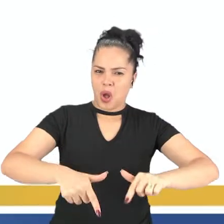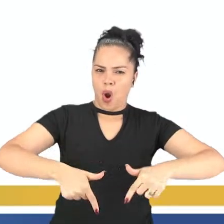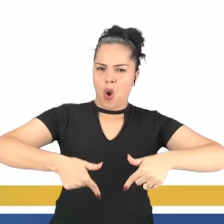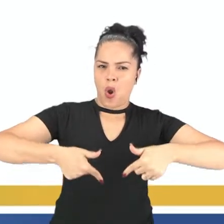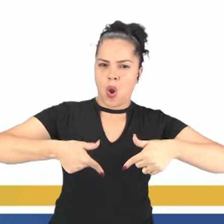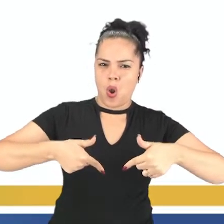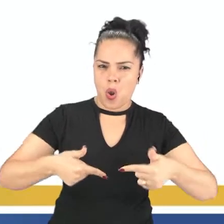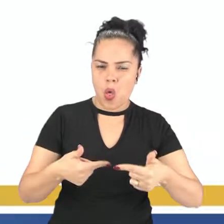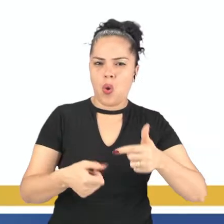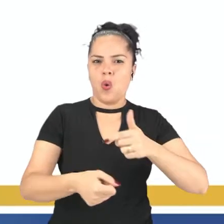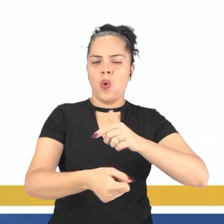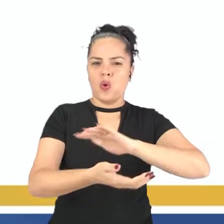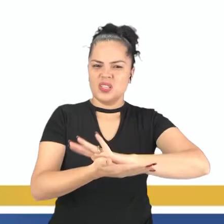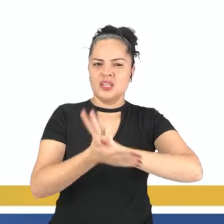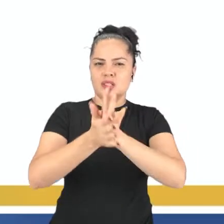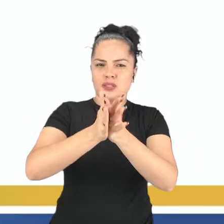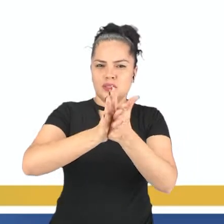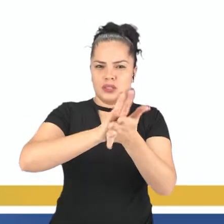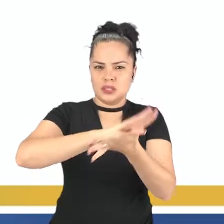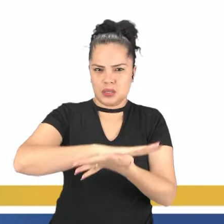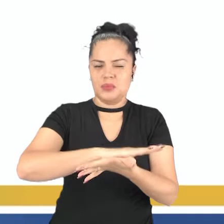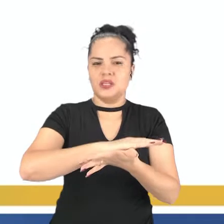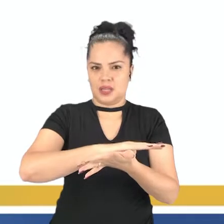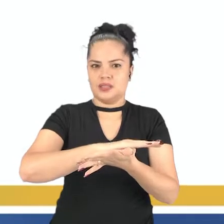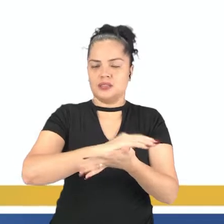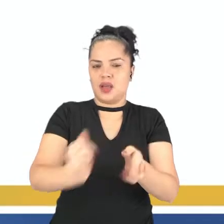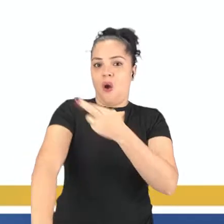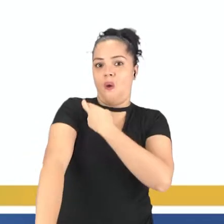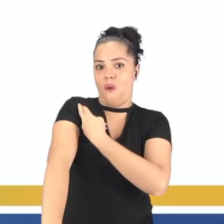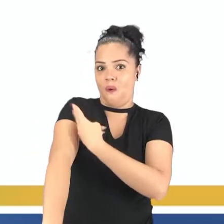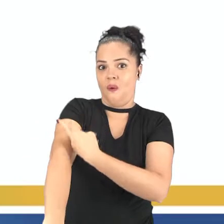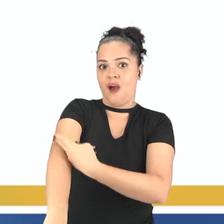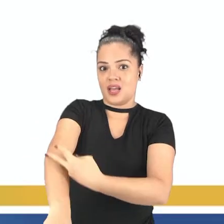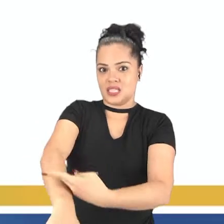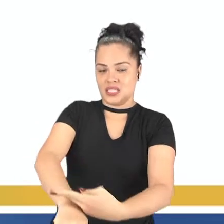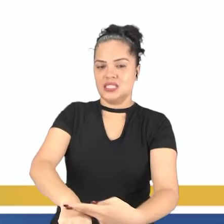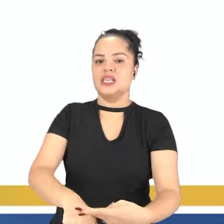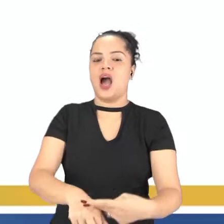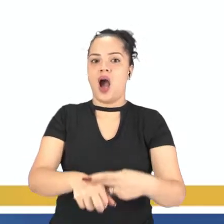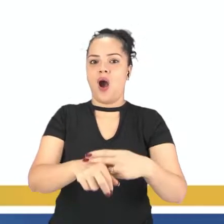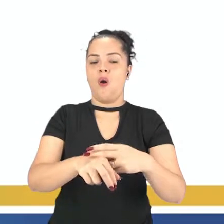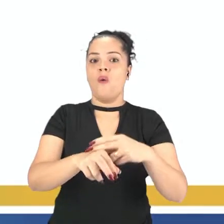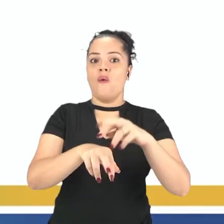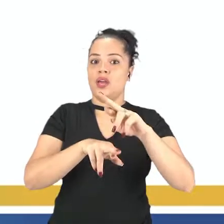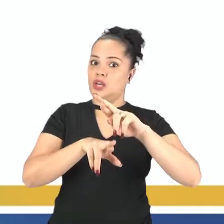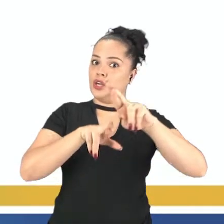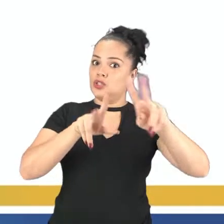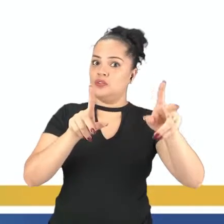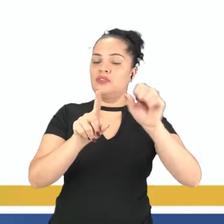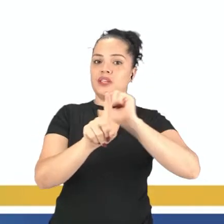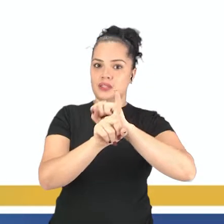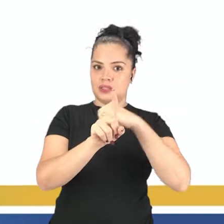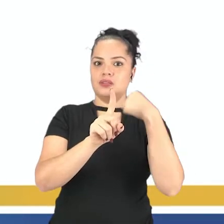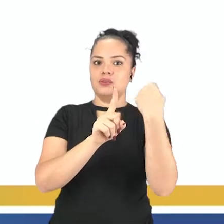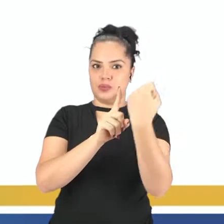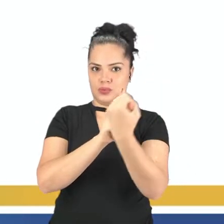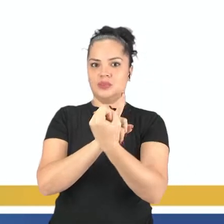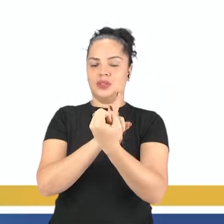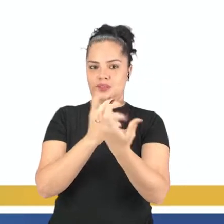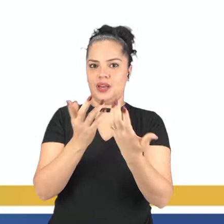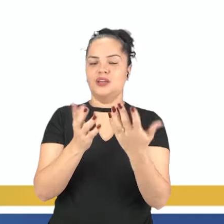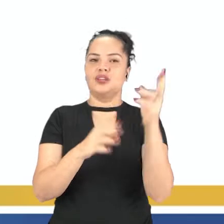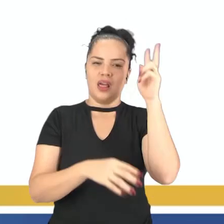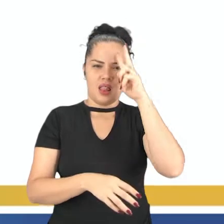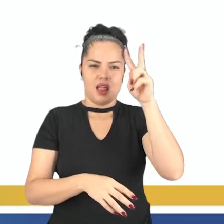discriminação racial e a desigualdade social. Aí tem uma imagem aí do dia 20 de novembro, que é o Dia da Consciência Negra.